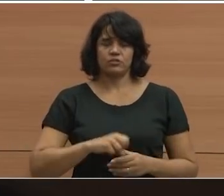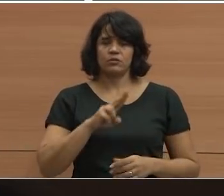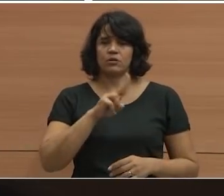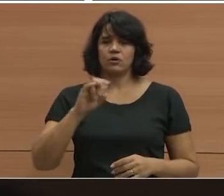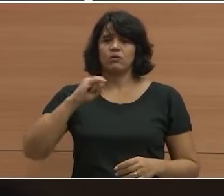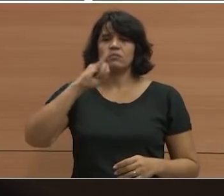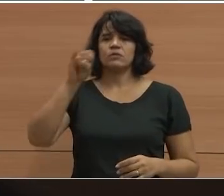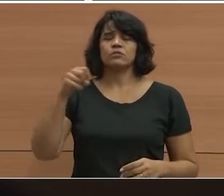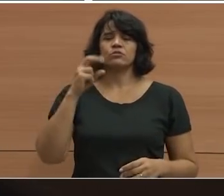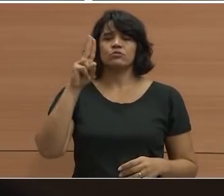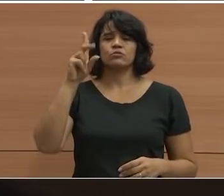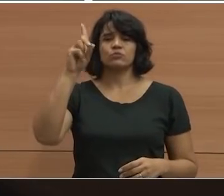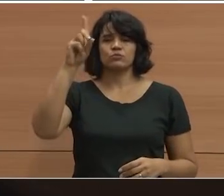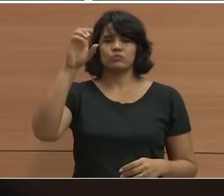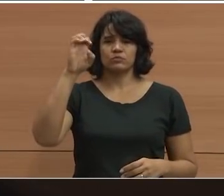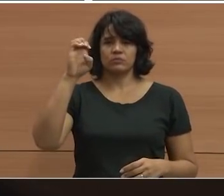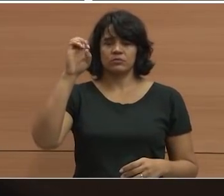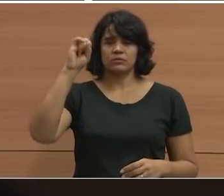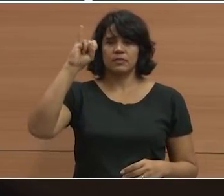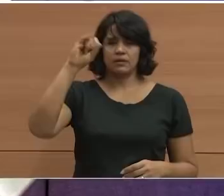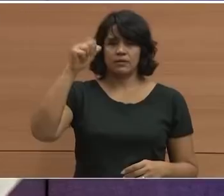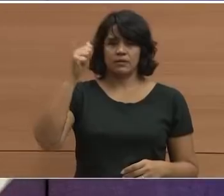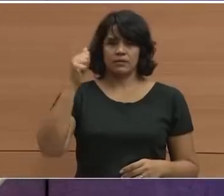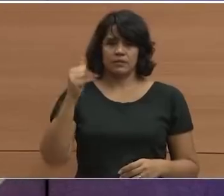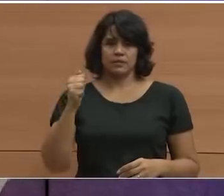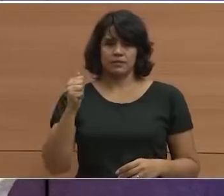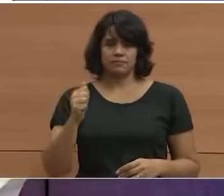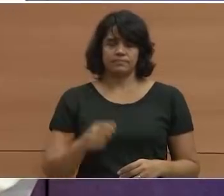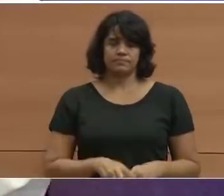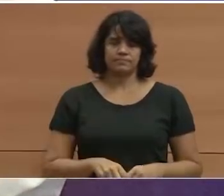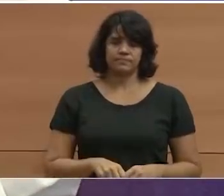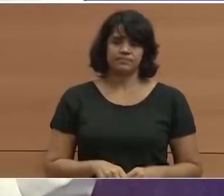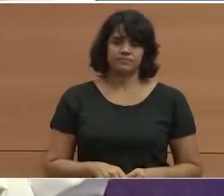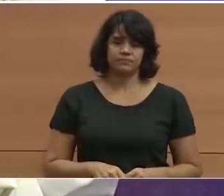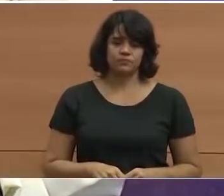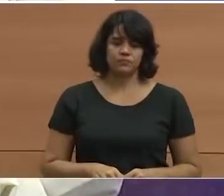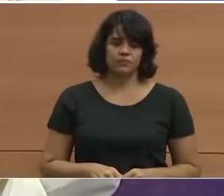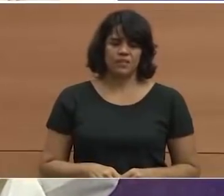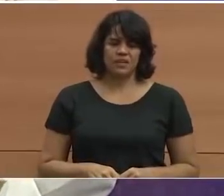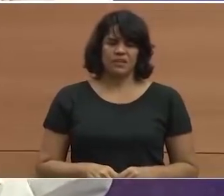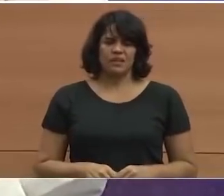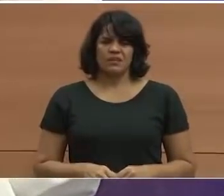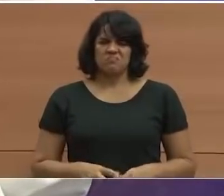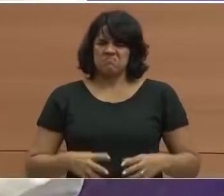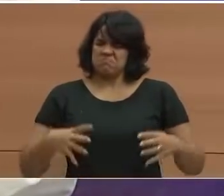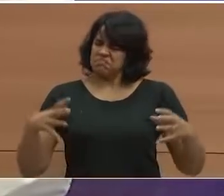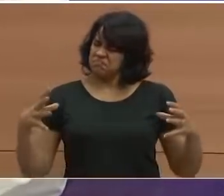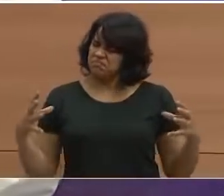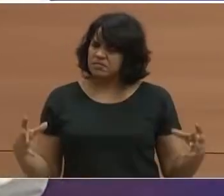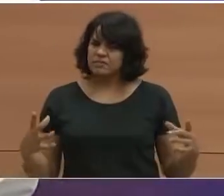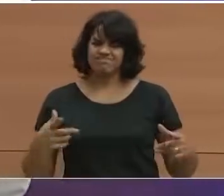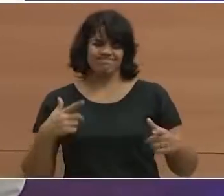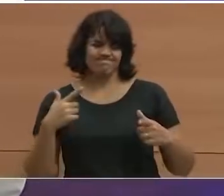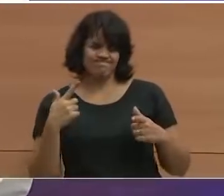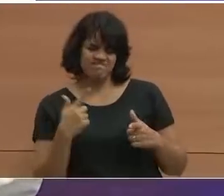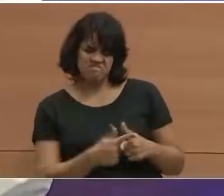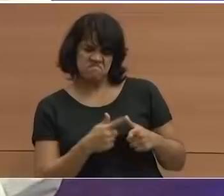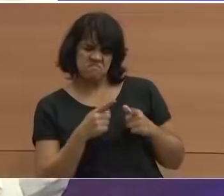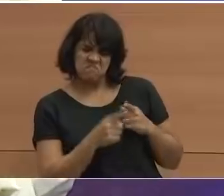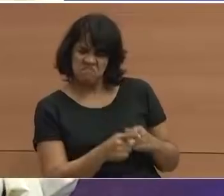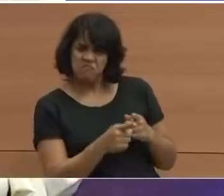A grande perseguição, irmãos, pelo fato de Lucas escrever o Atos dos